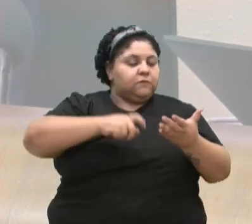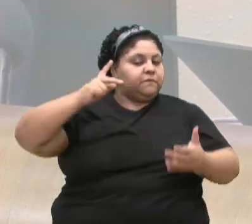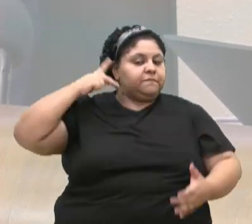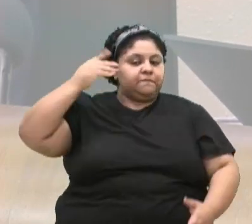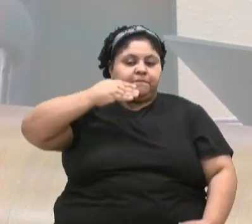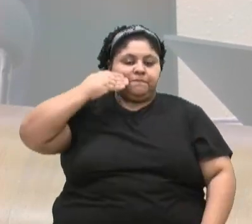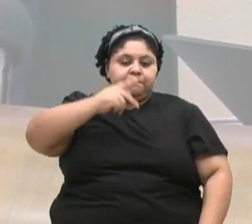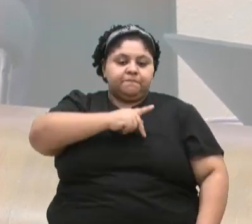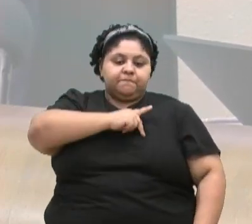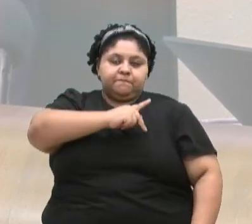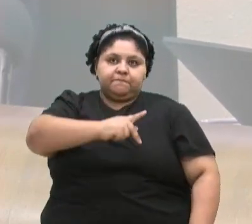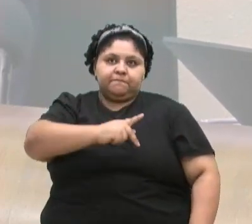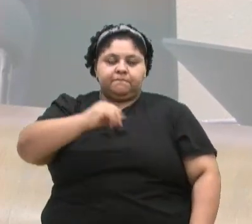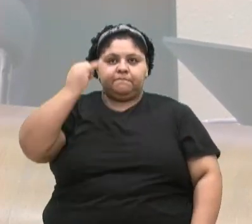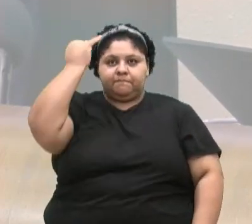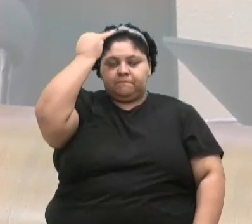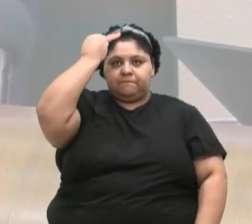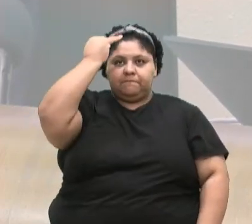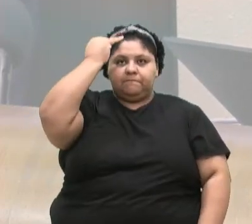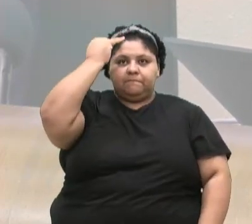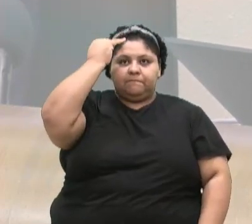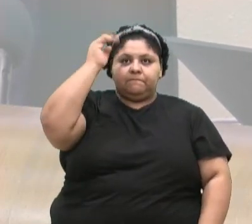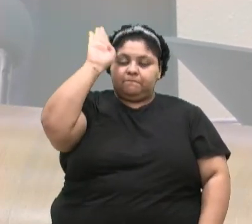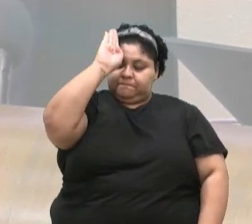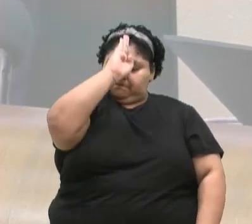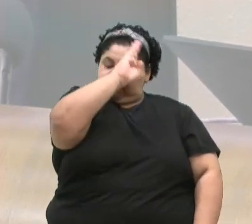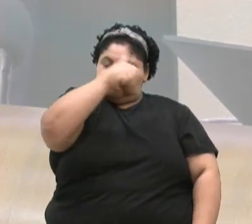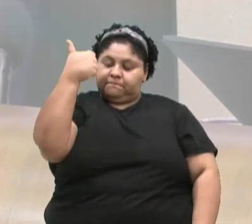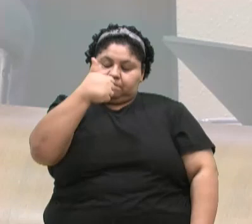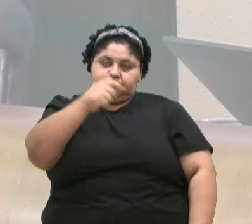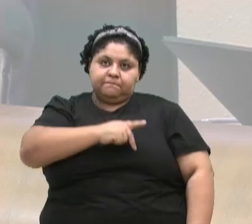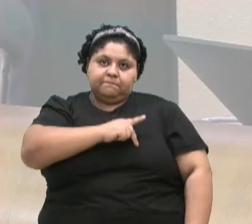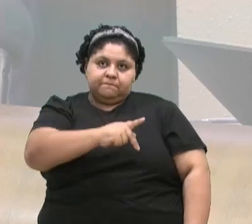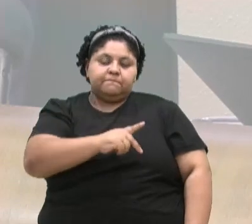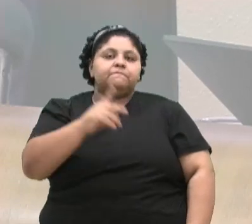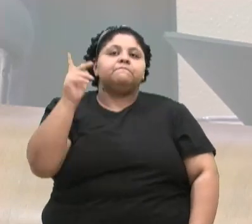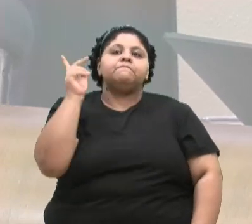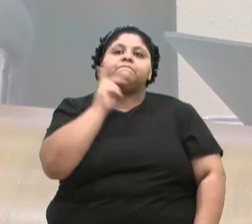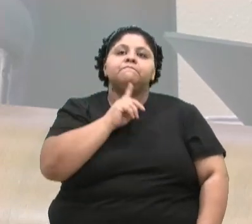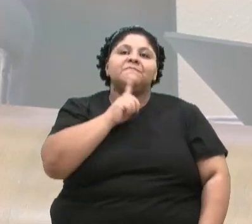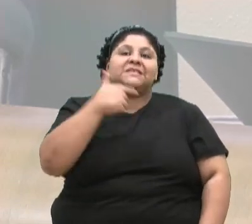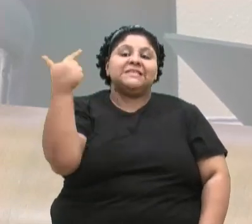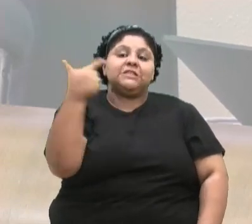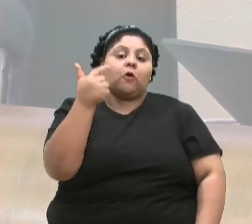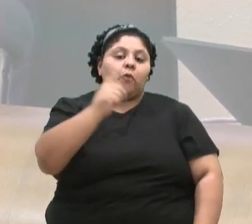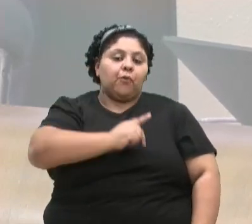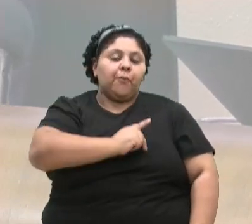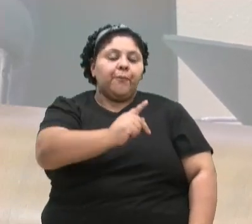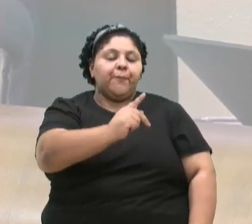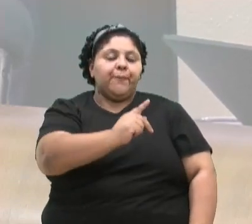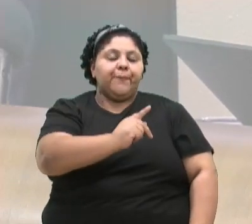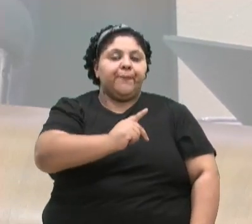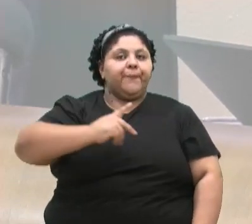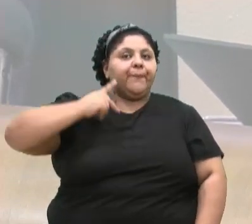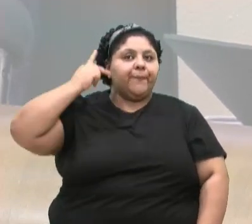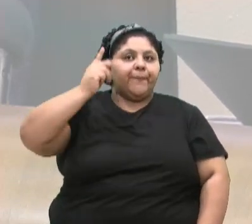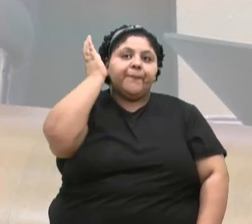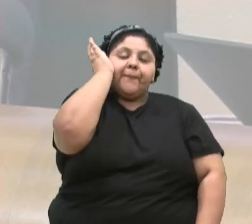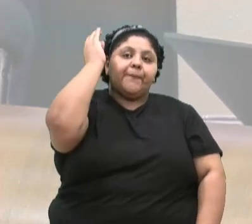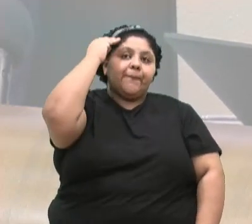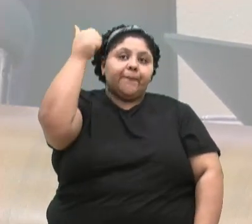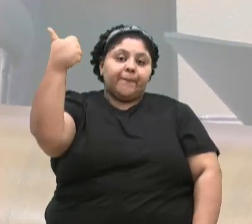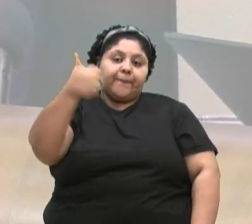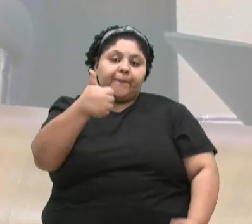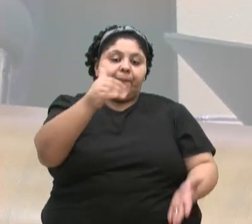presidente, vereador Adriano Bressan, primeiro vice-presidente, vereador Renato Oliveira, segundo vice-presidente, vereador Felipe Gremelmaier,